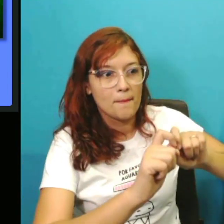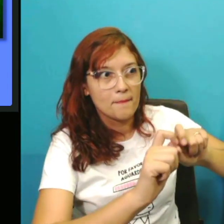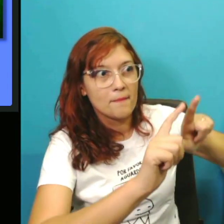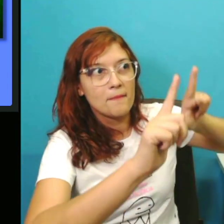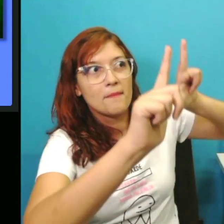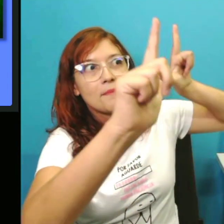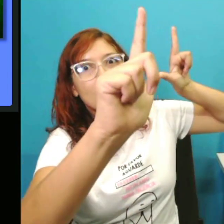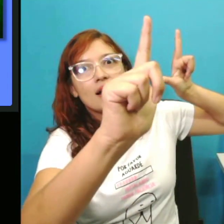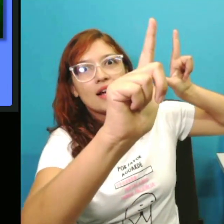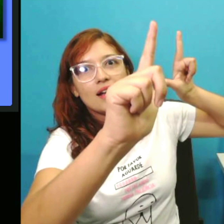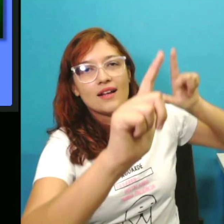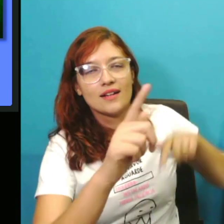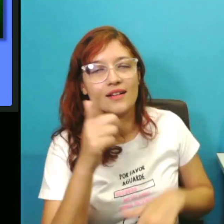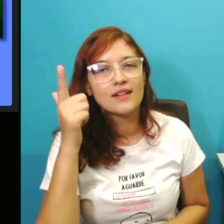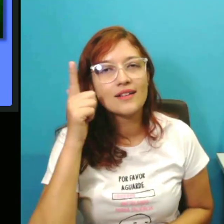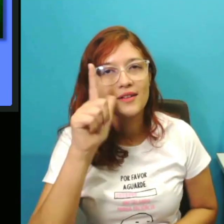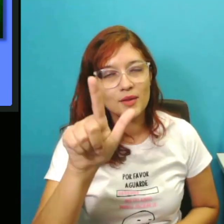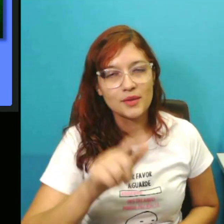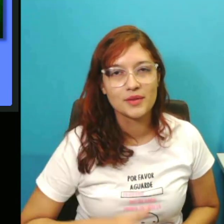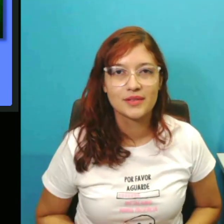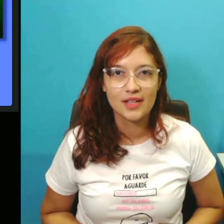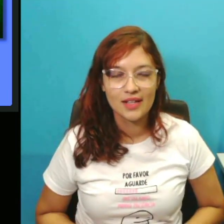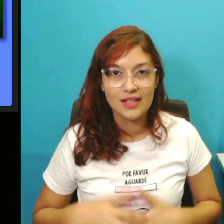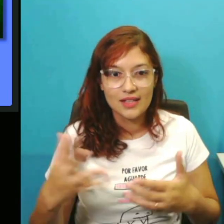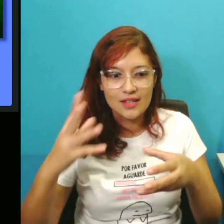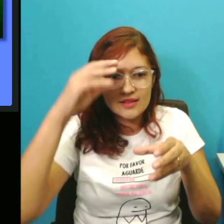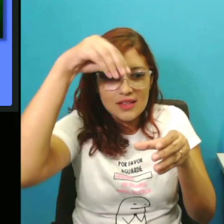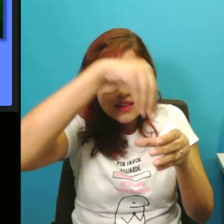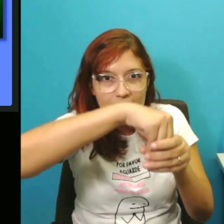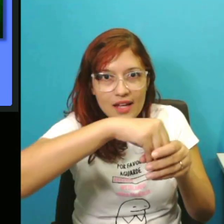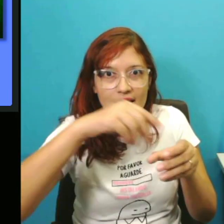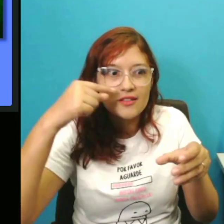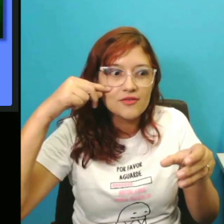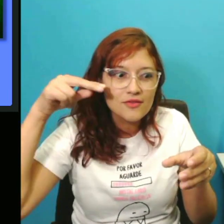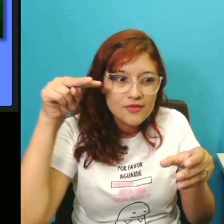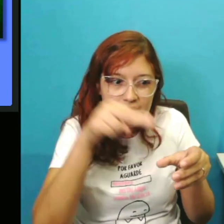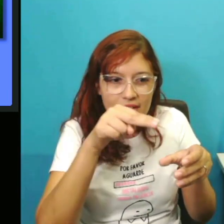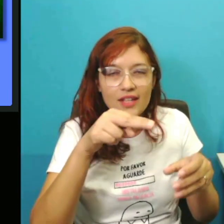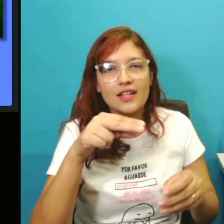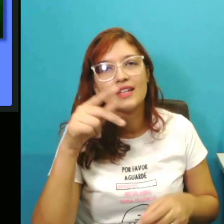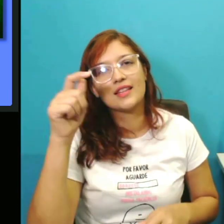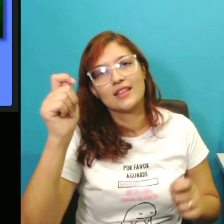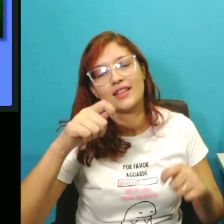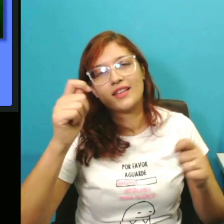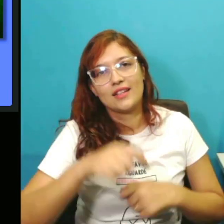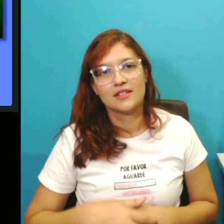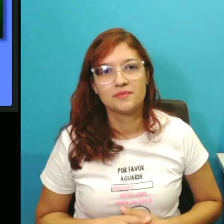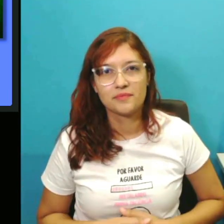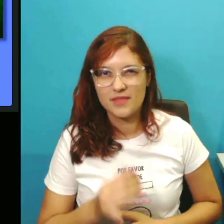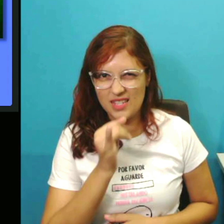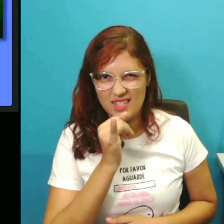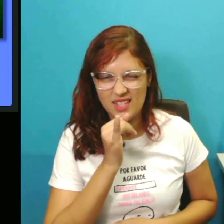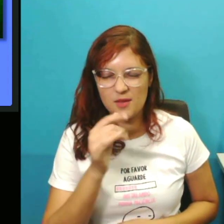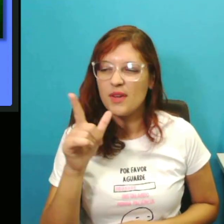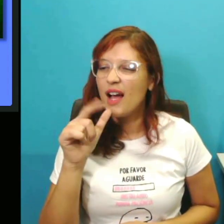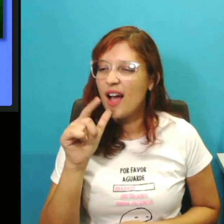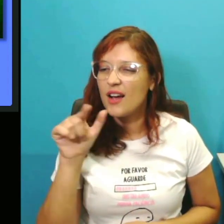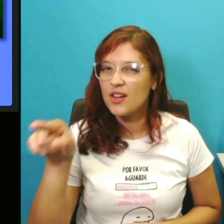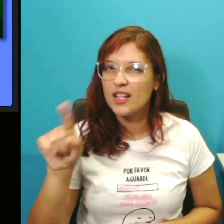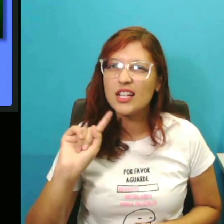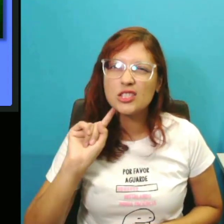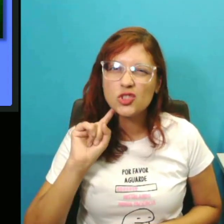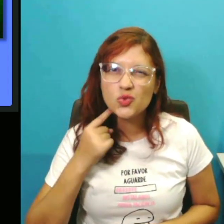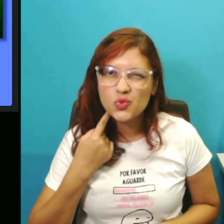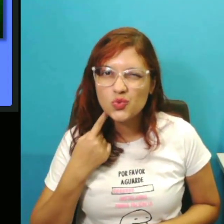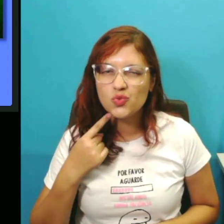vai atravessar a gota de água e vai conseguir projetar a imagem. E vai conseguir ver o que tem dentro. Por exemplo, você pega